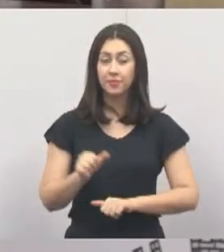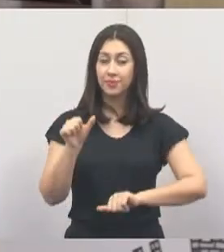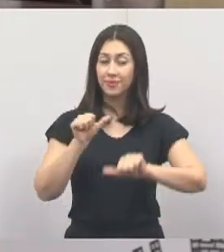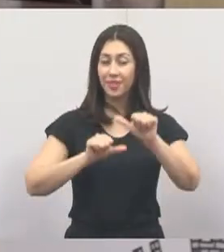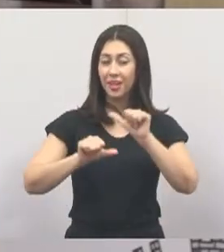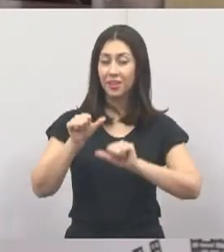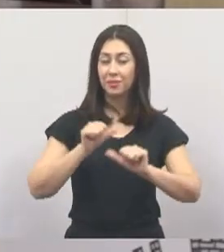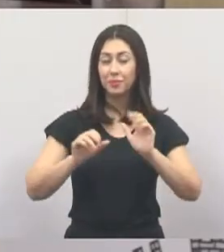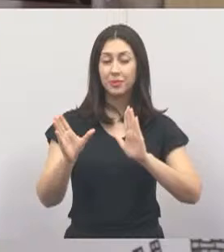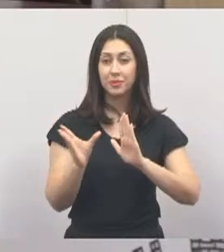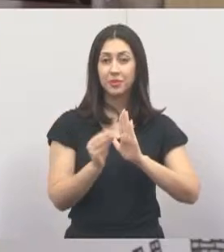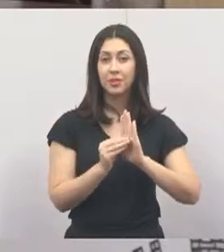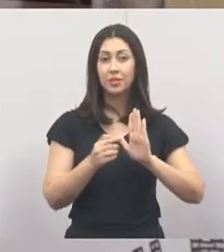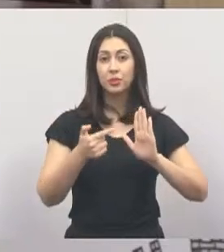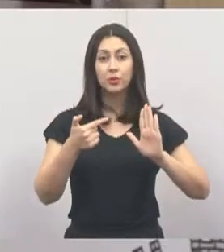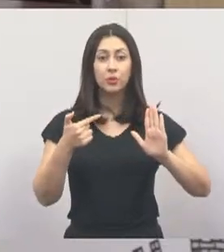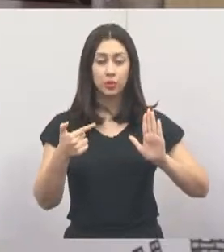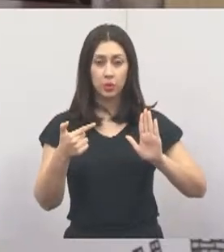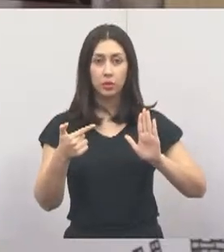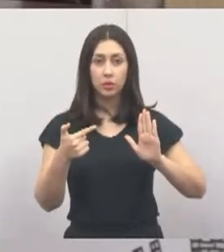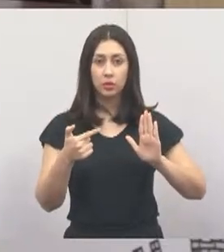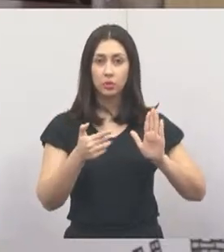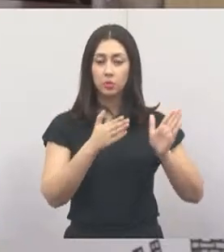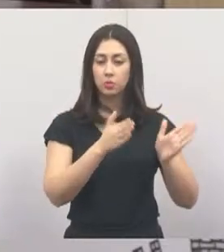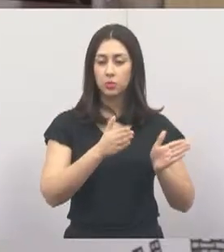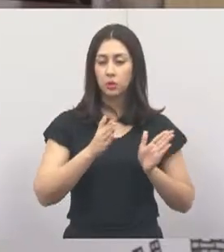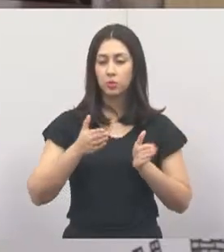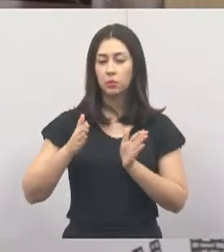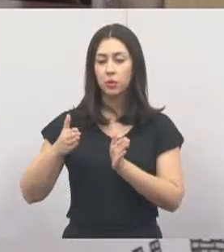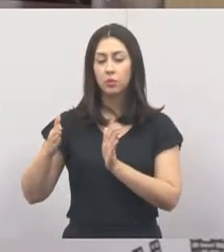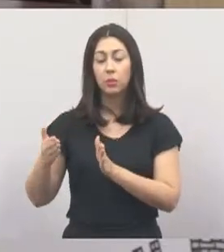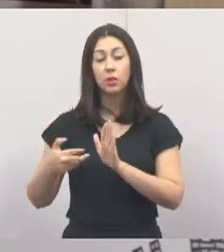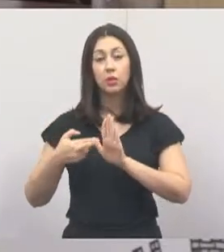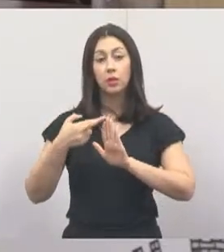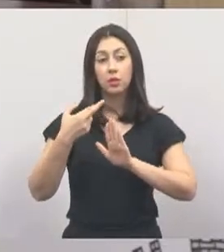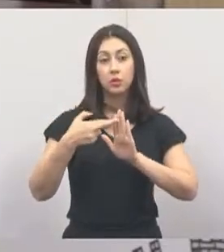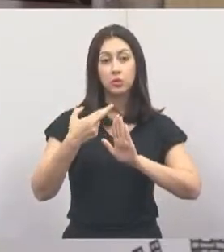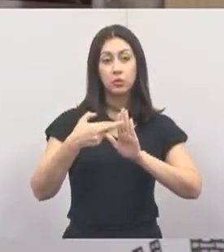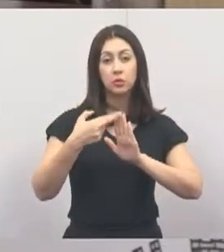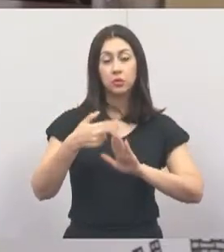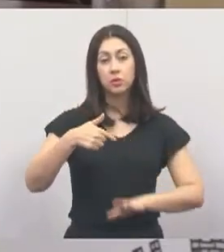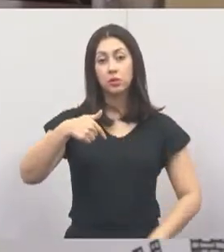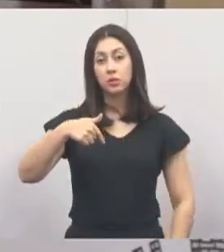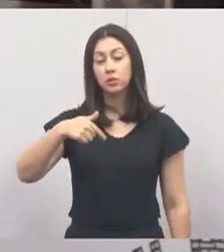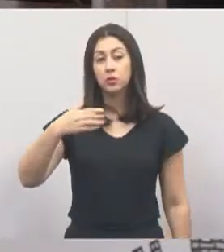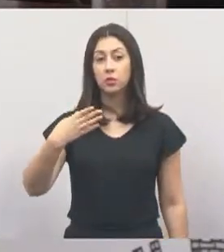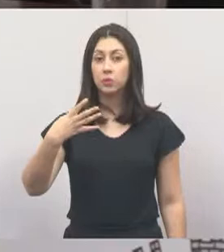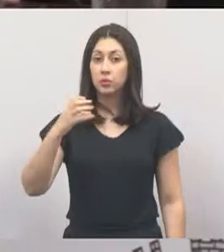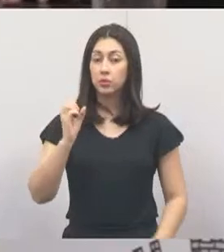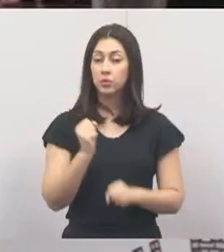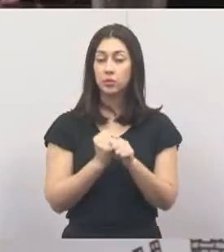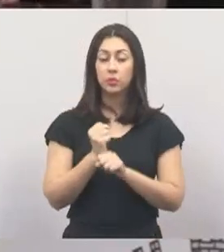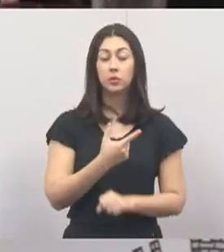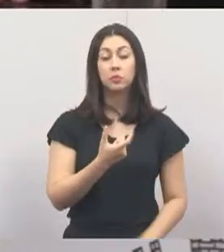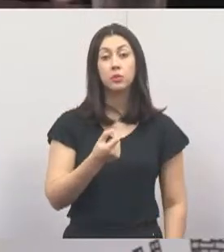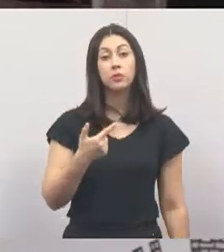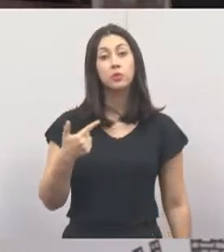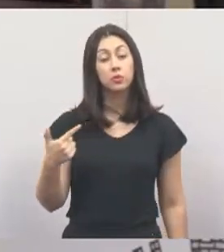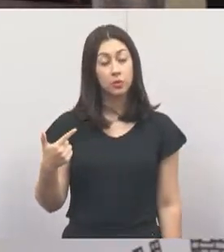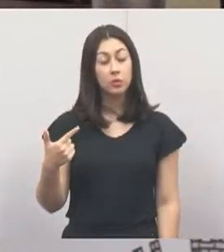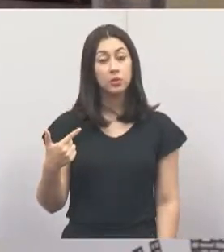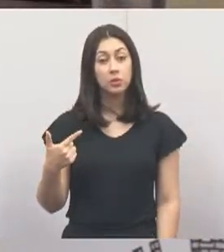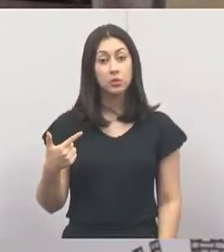o anexo 2, organograma da resolução número 740 de 2022,